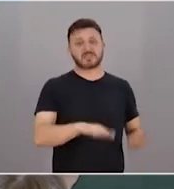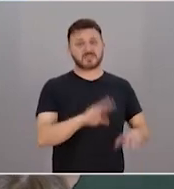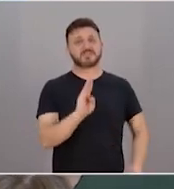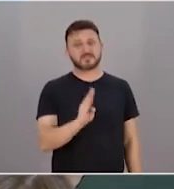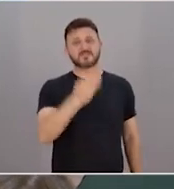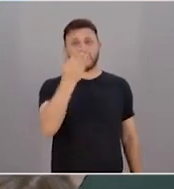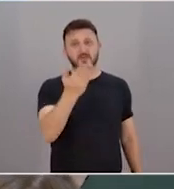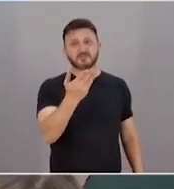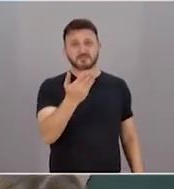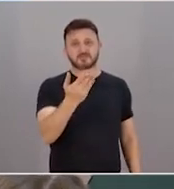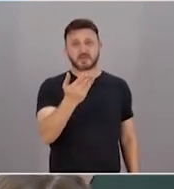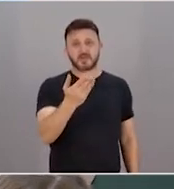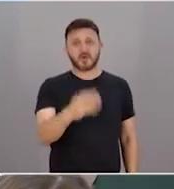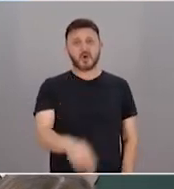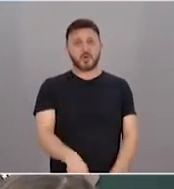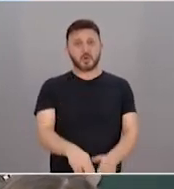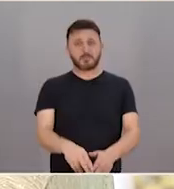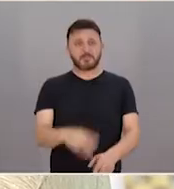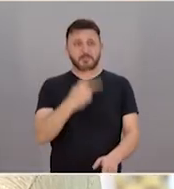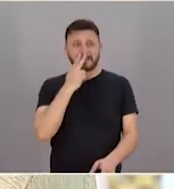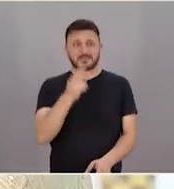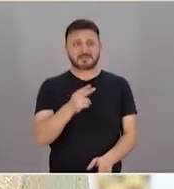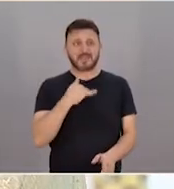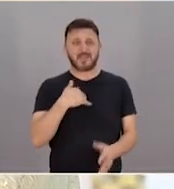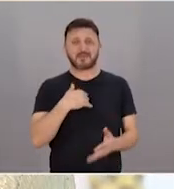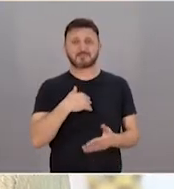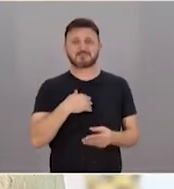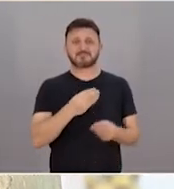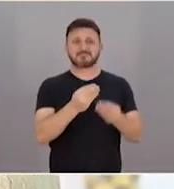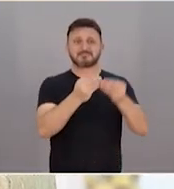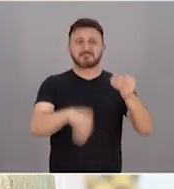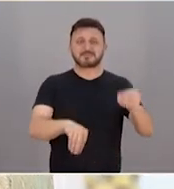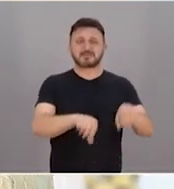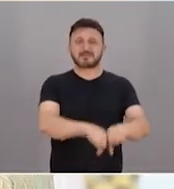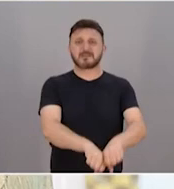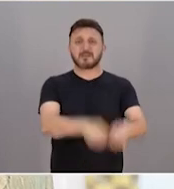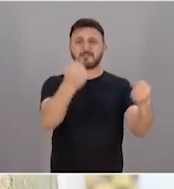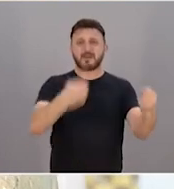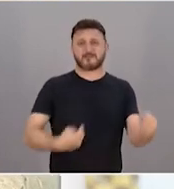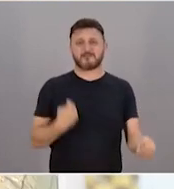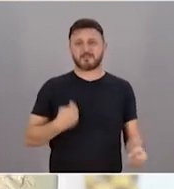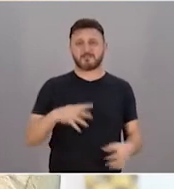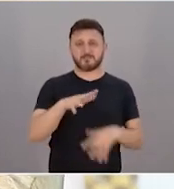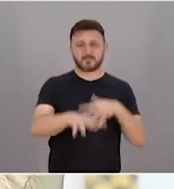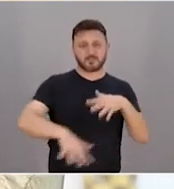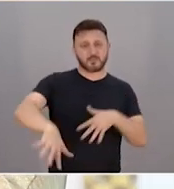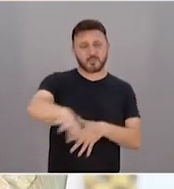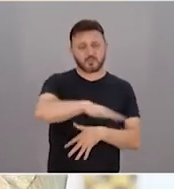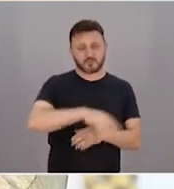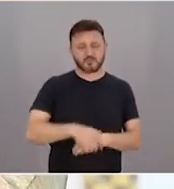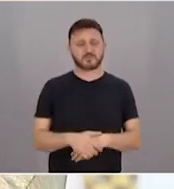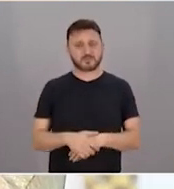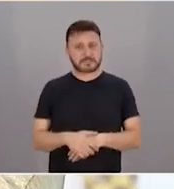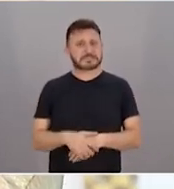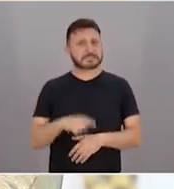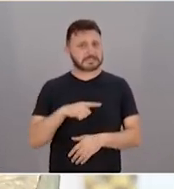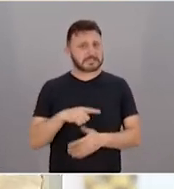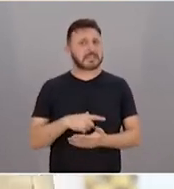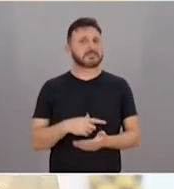tem pulverização e viralização nos meios das redes